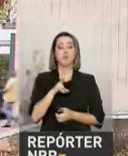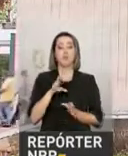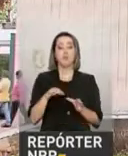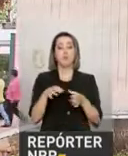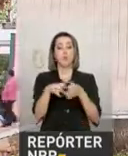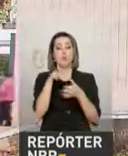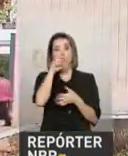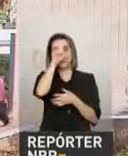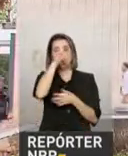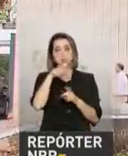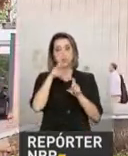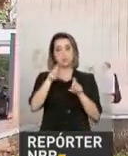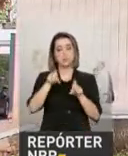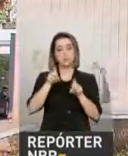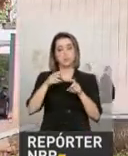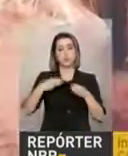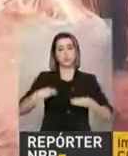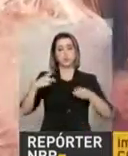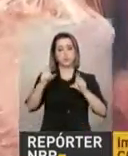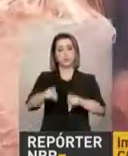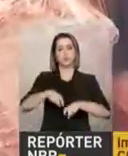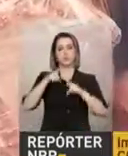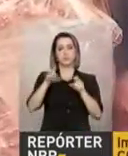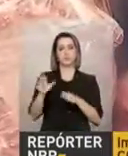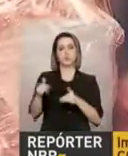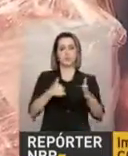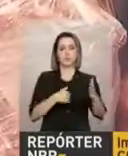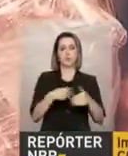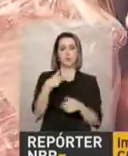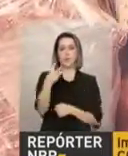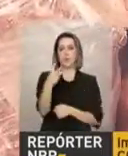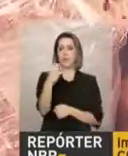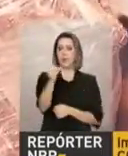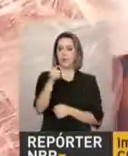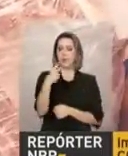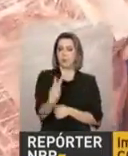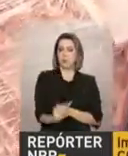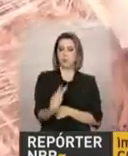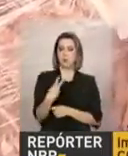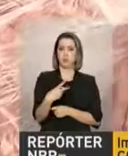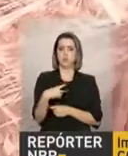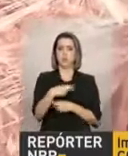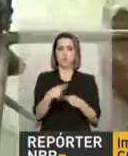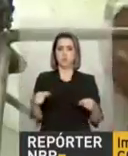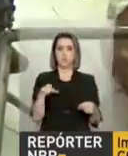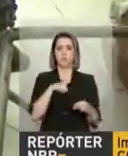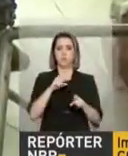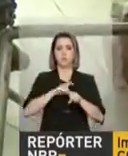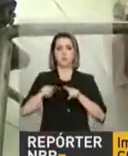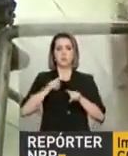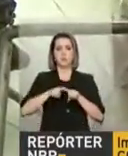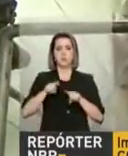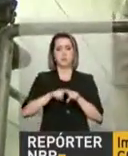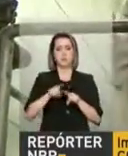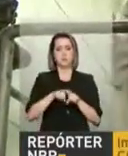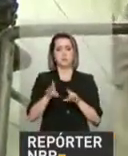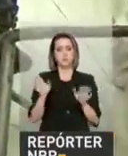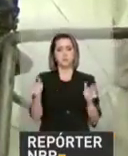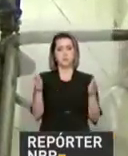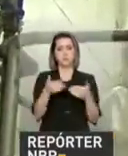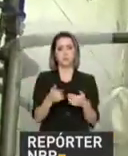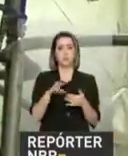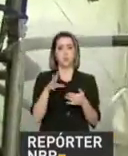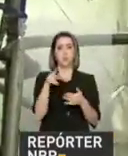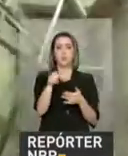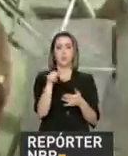Ministério da Agricultura recolheu 302 amostras de produtos dos frigoríficos que estavam sob suspeição.